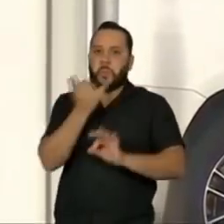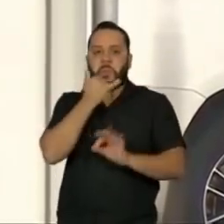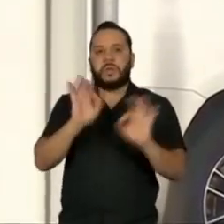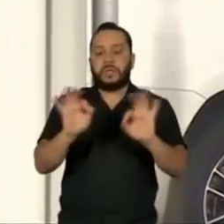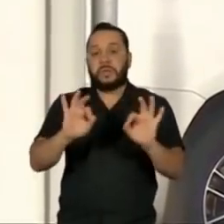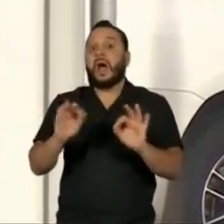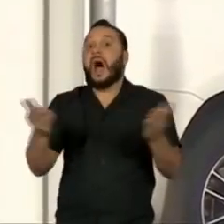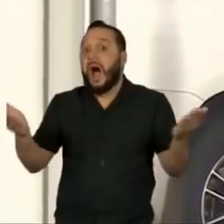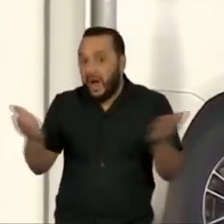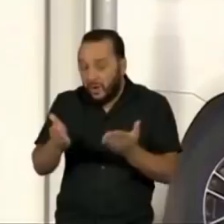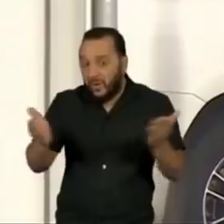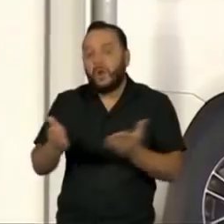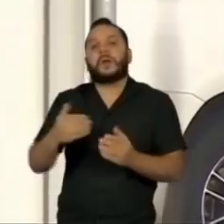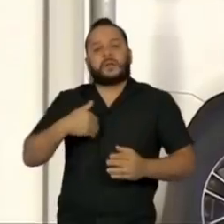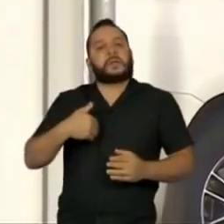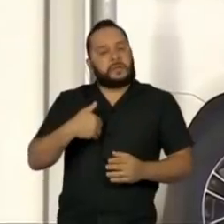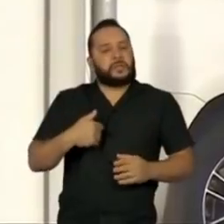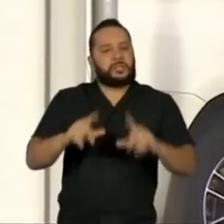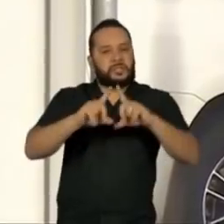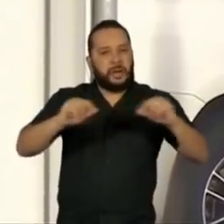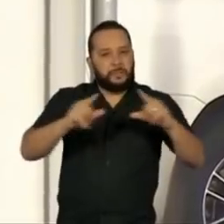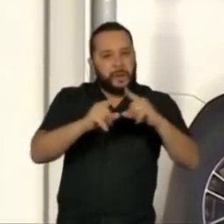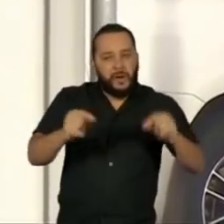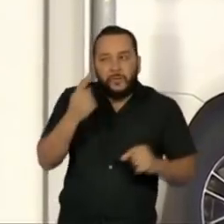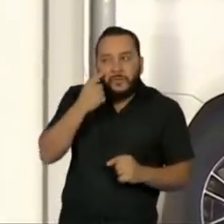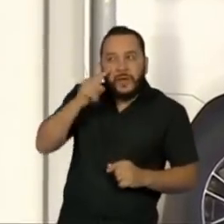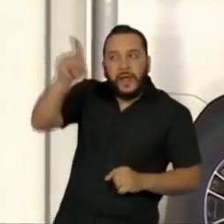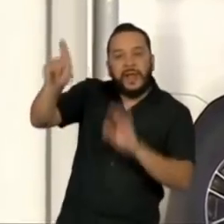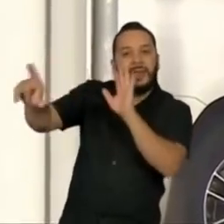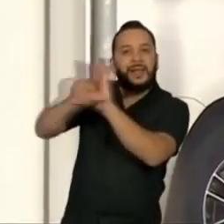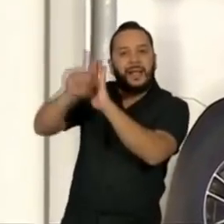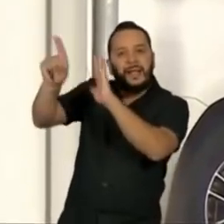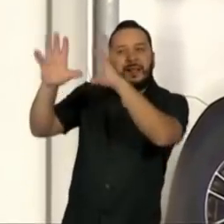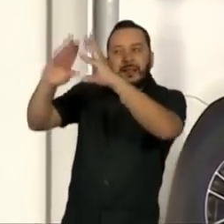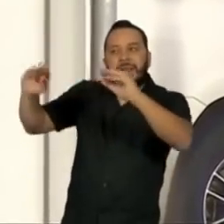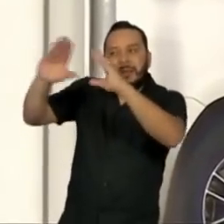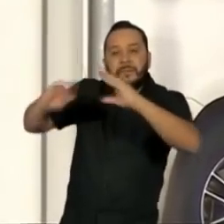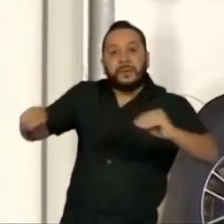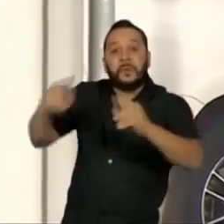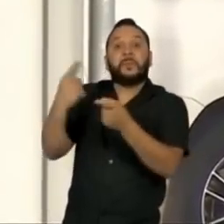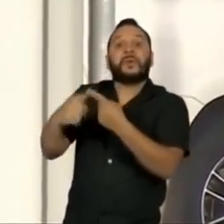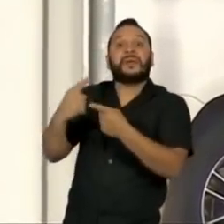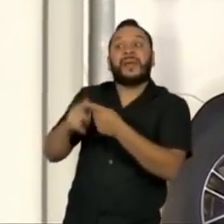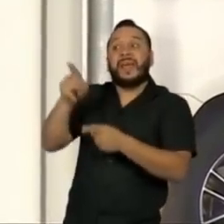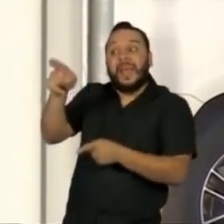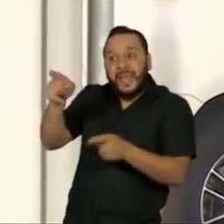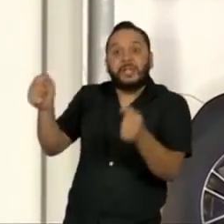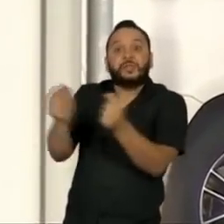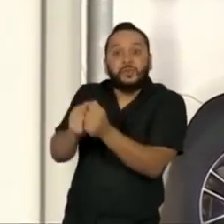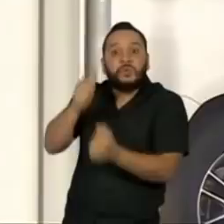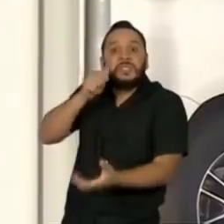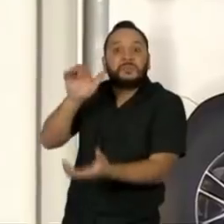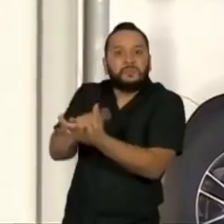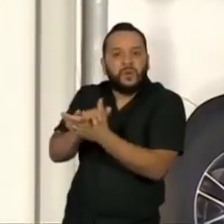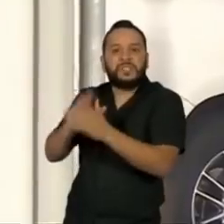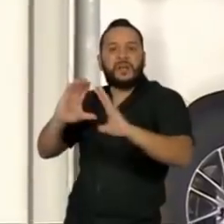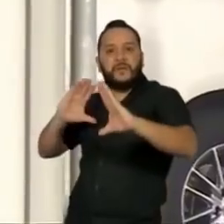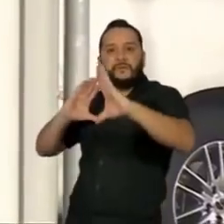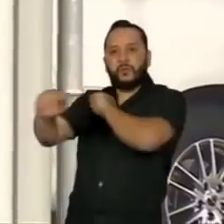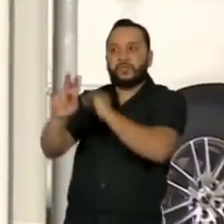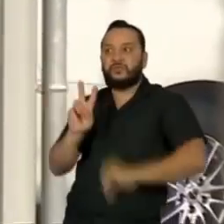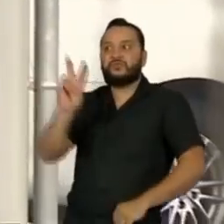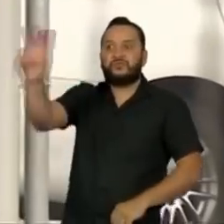do Líbano, onde o executivo se refugiou com a esposa para encontrar uma forma de pedir a deportação para o